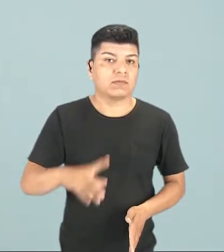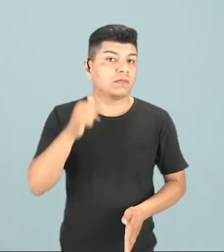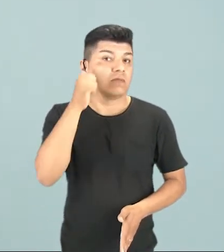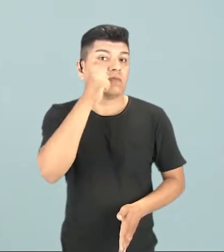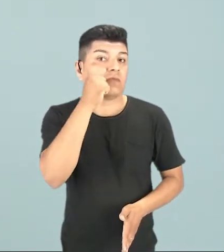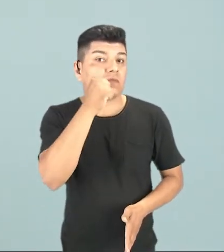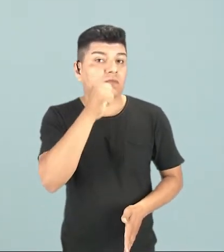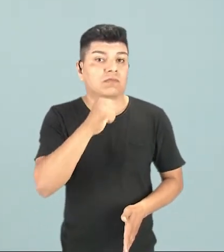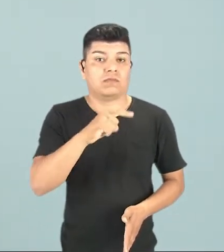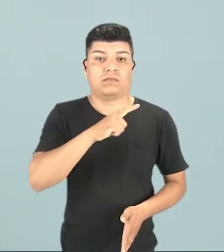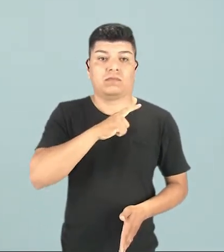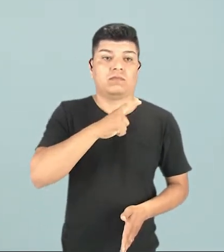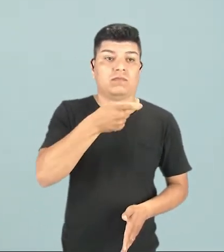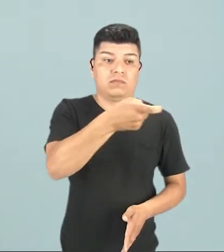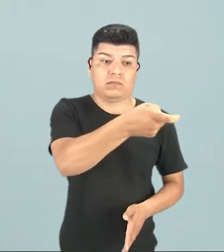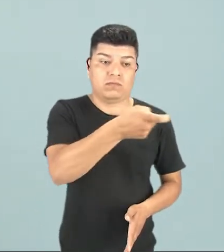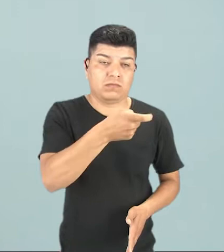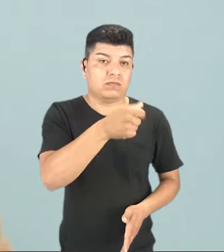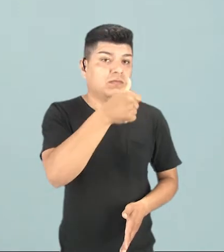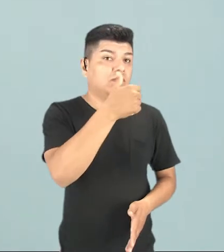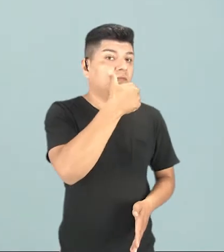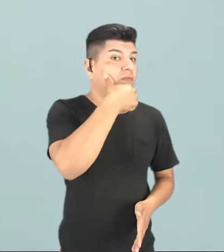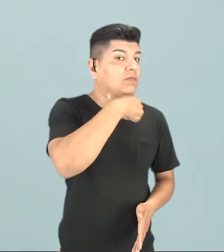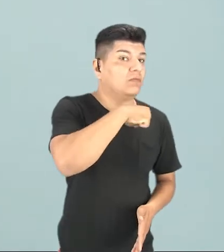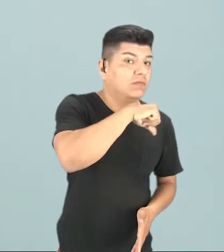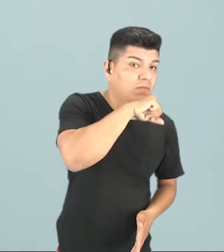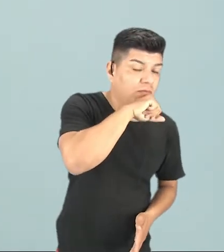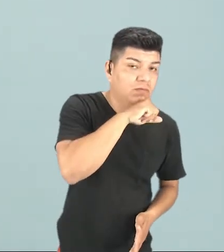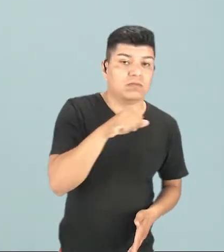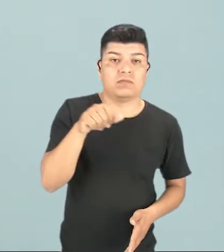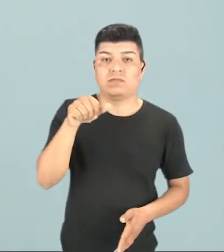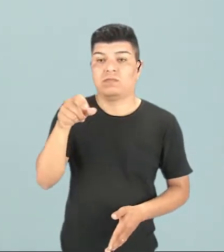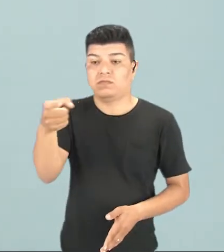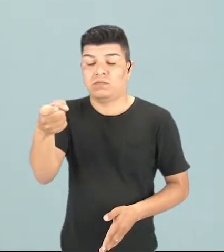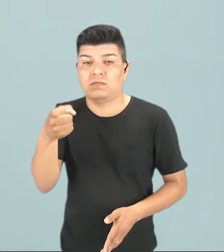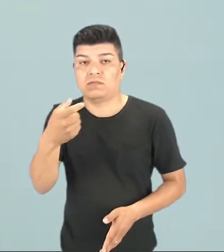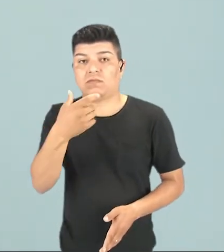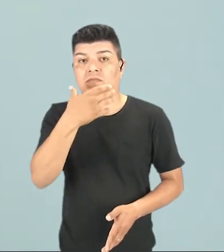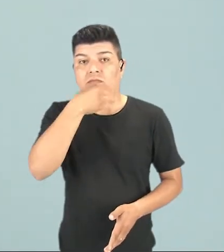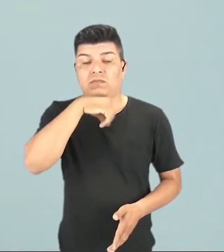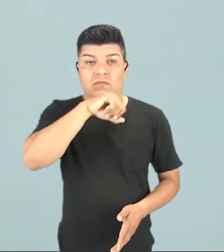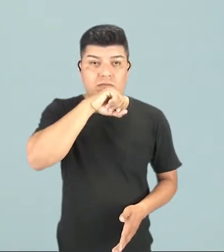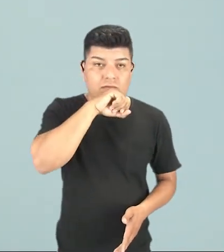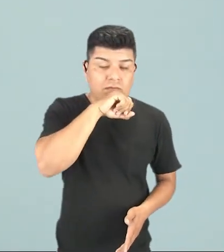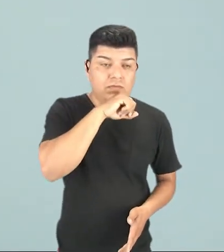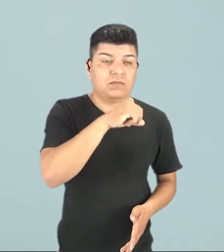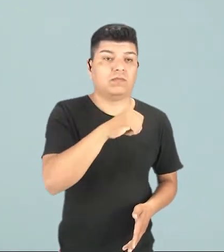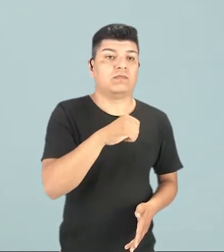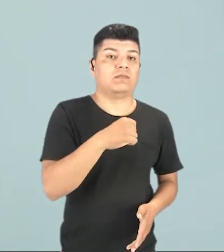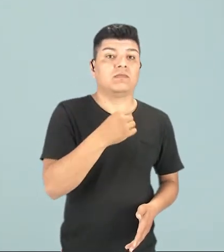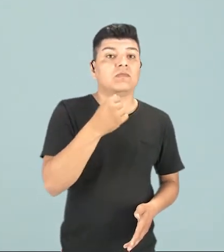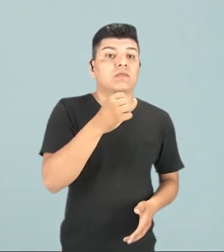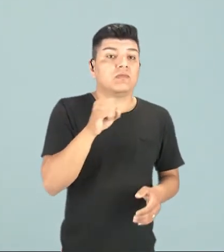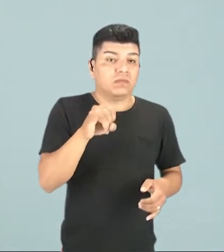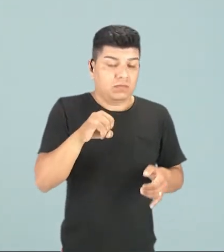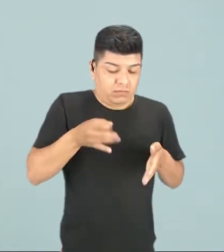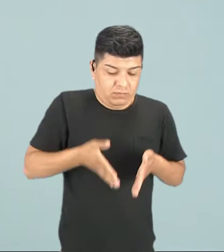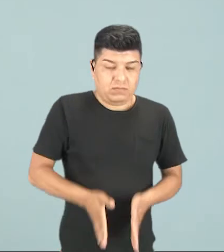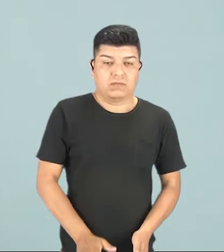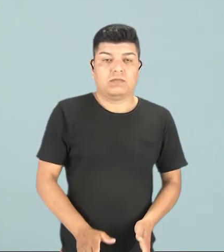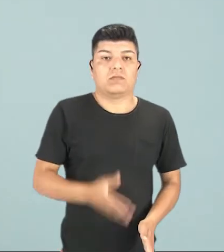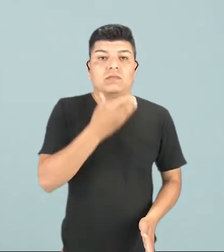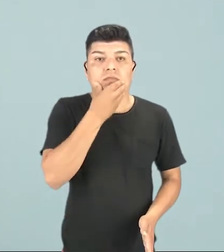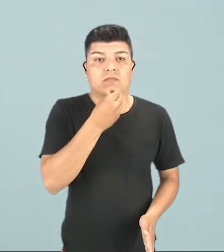pai. Se nascer um menino, ele vai ter um Y do pai e um X da mãe, porque a mãe não tem Y, certo? Mas